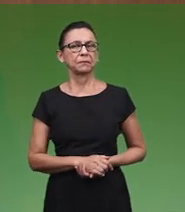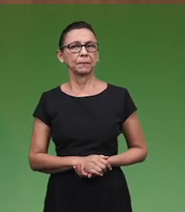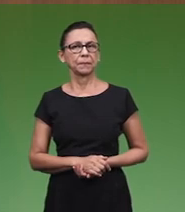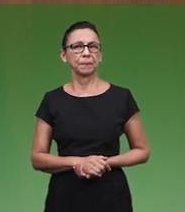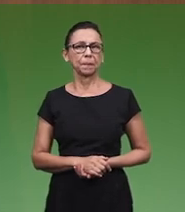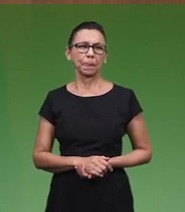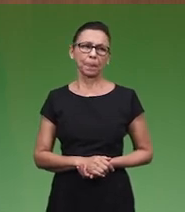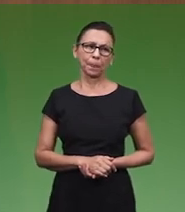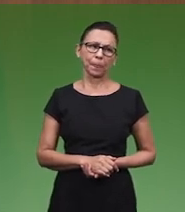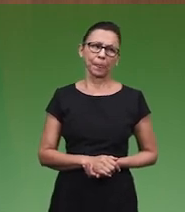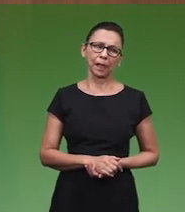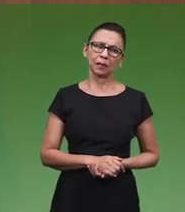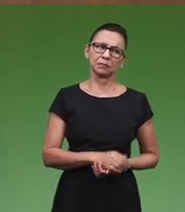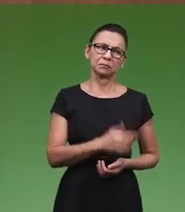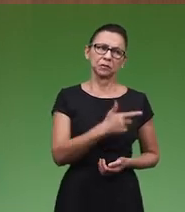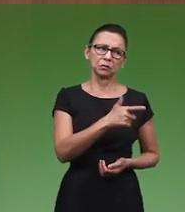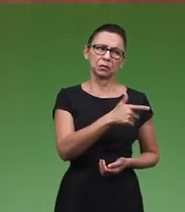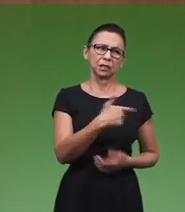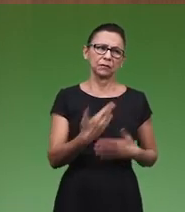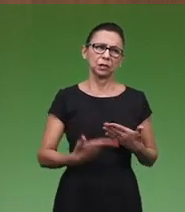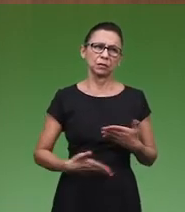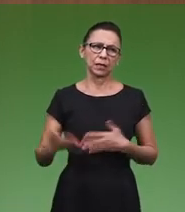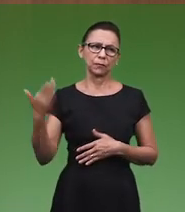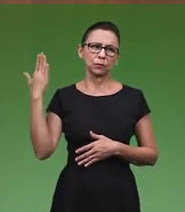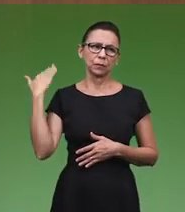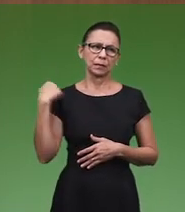Os patriarcas não passaram por lá.